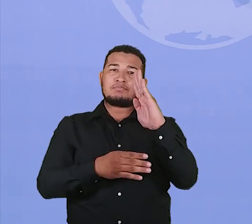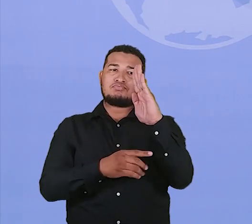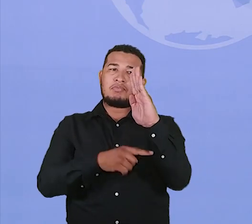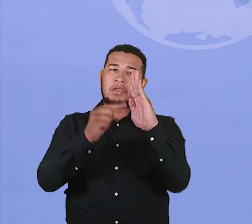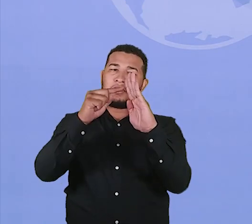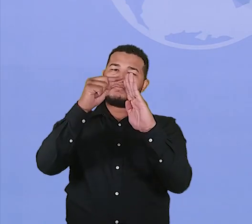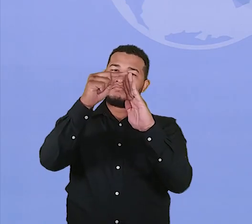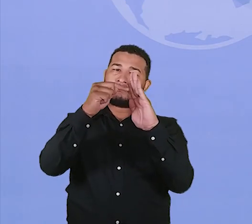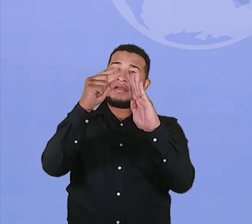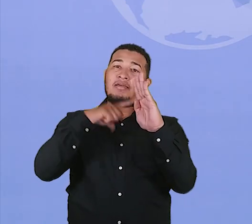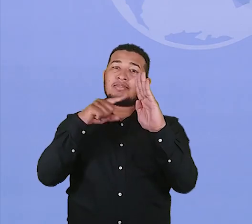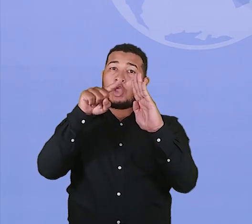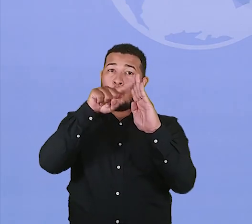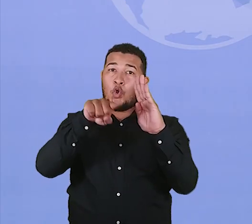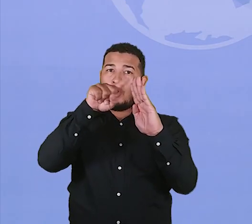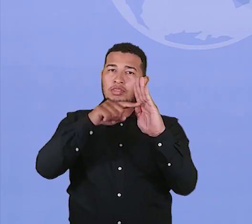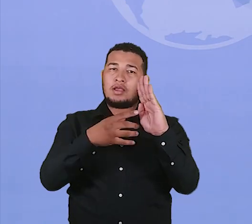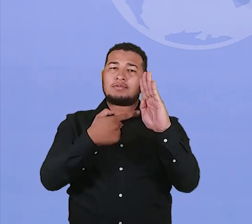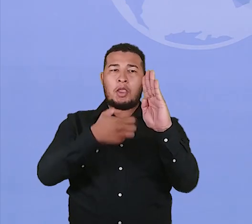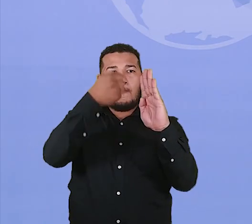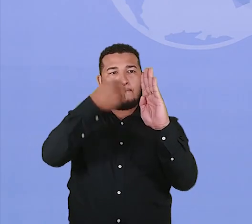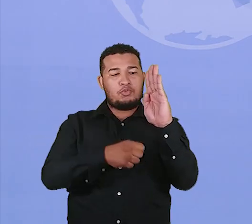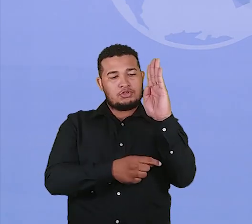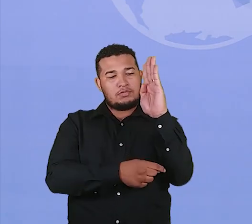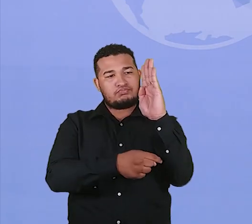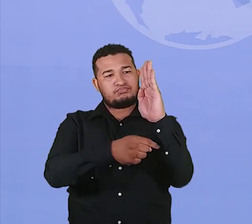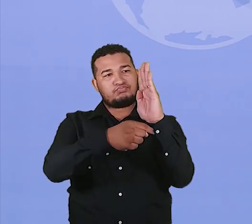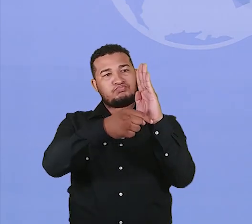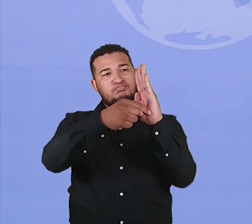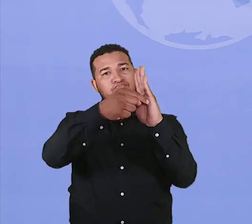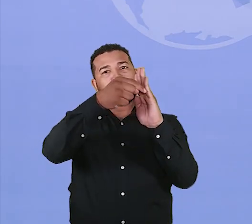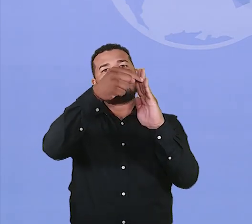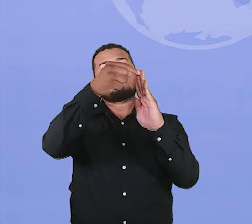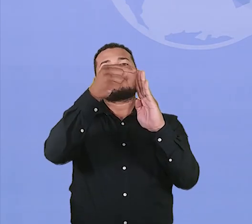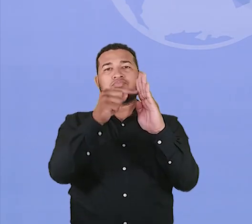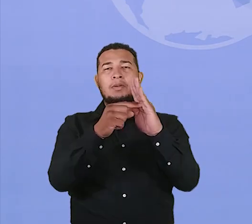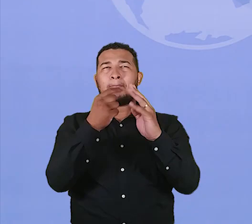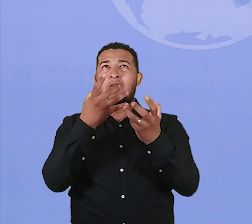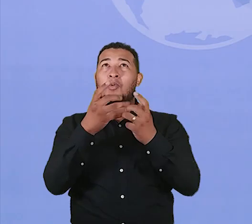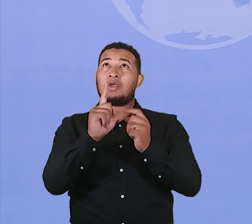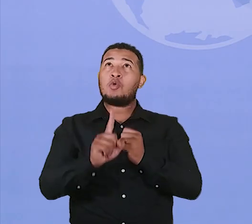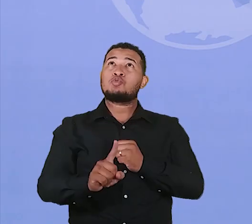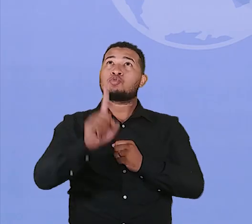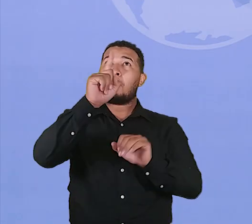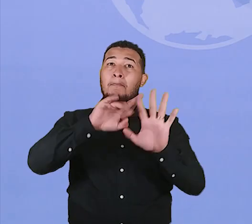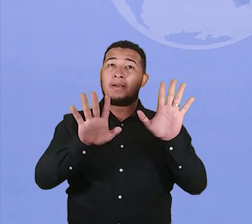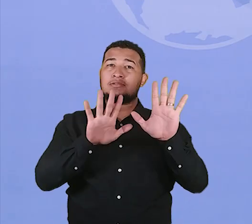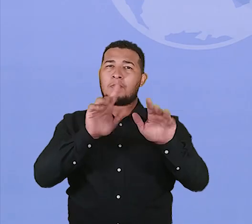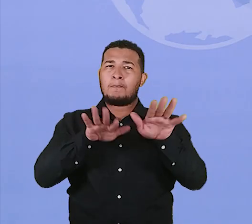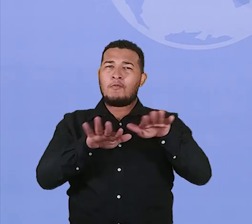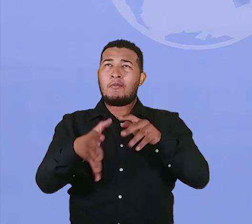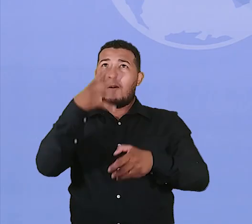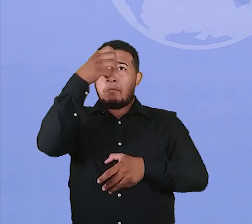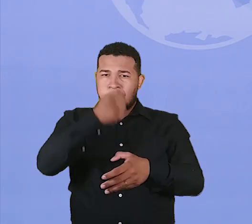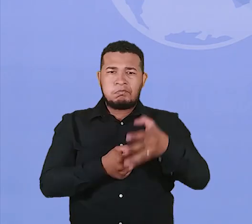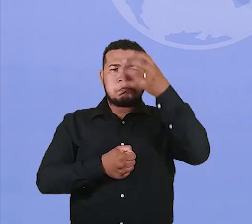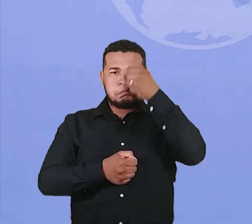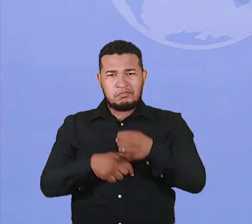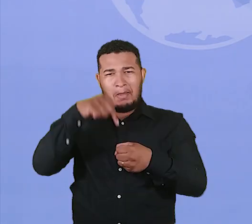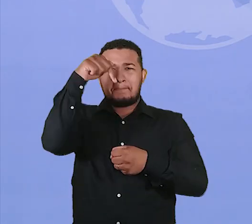ele tá então vai fazer uma bem inverter o sentido né você quer subir mais um movimento vai ser para baixo